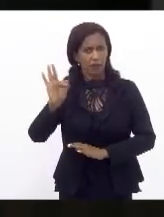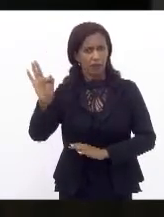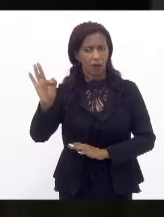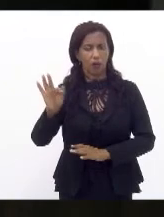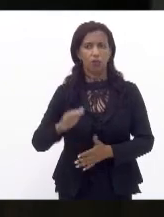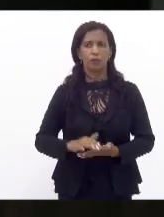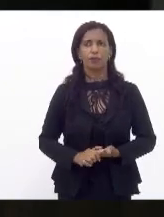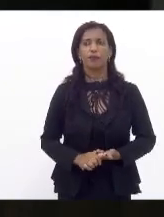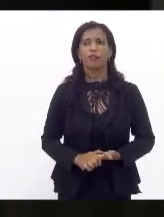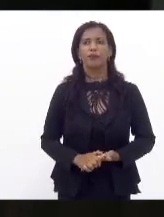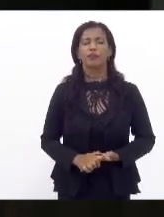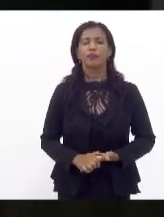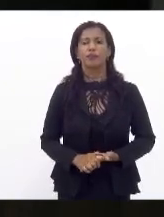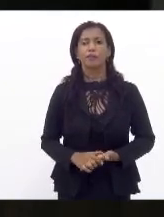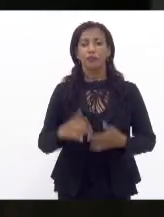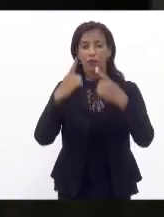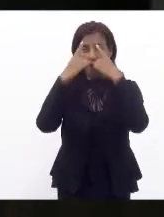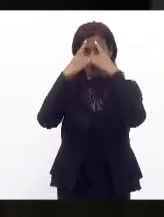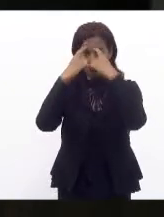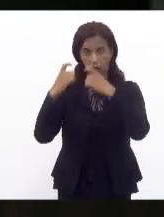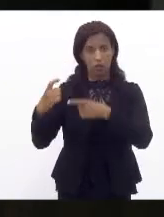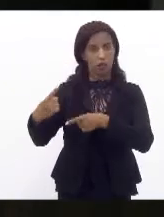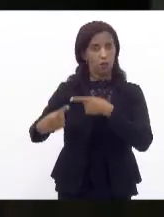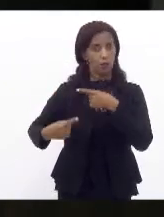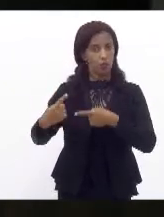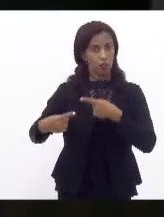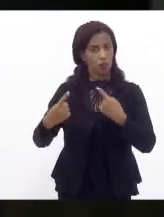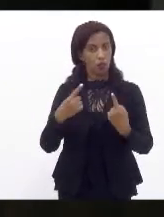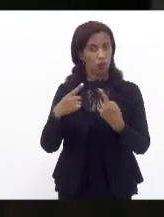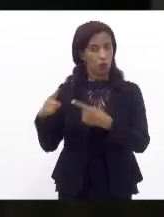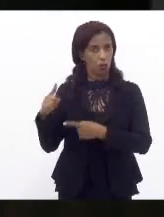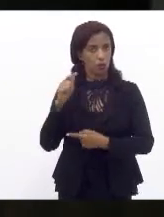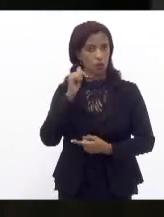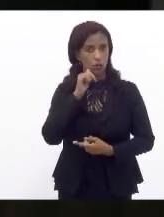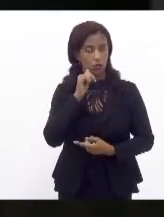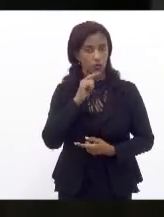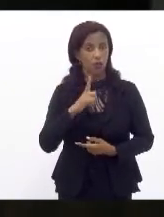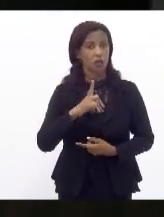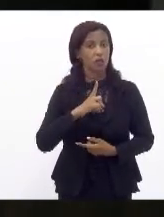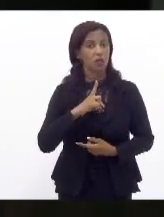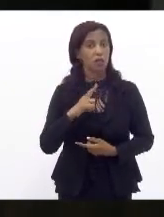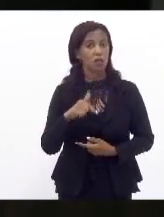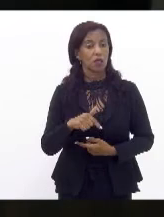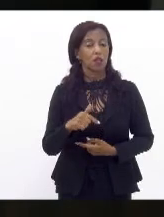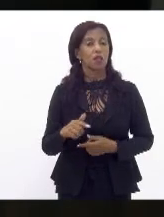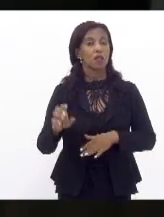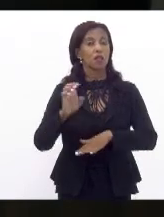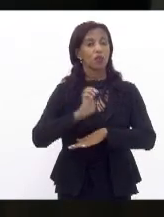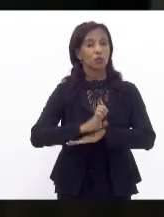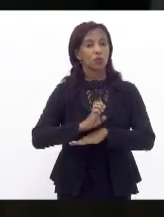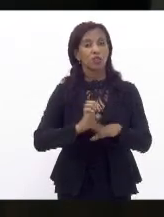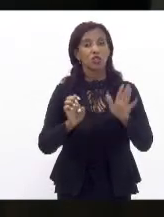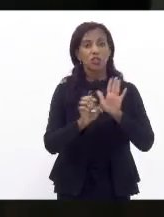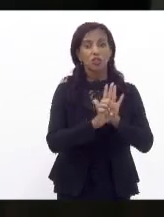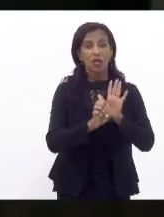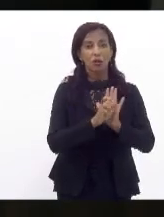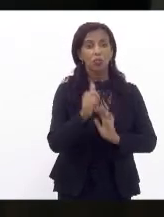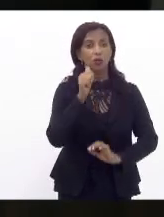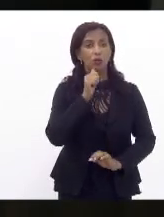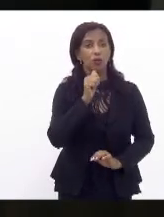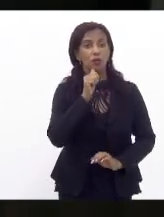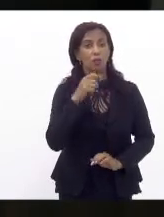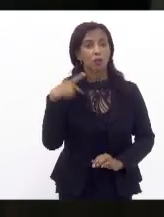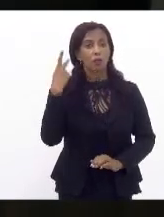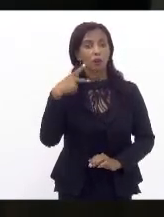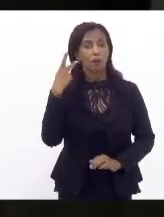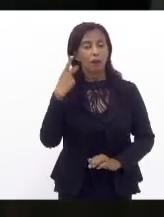é da violência política contra as mulheres, e temos no Estado o Estatuto da Mulher Parlamentar e